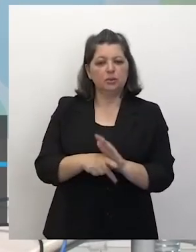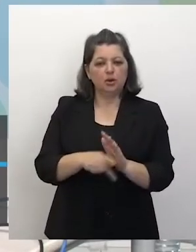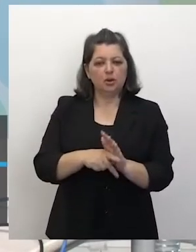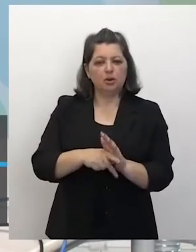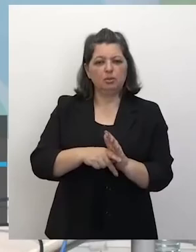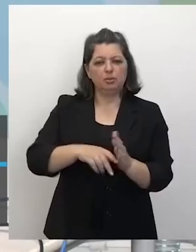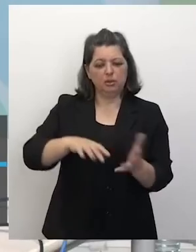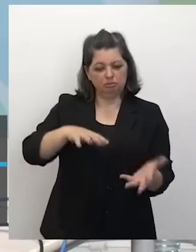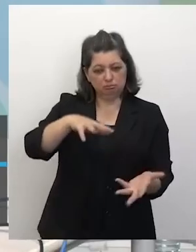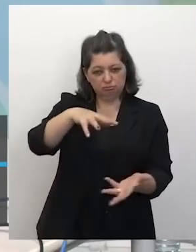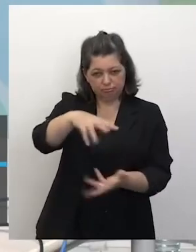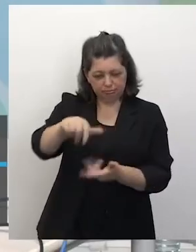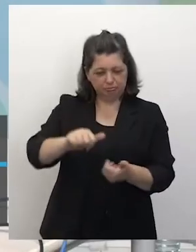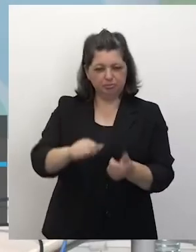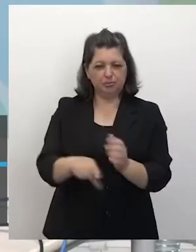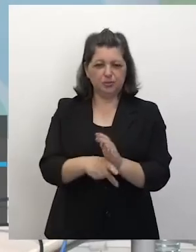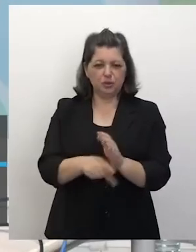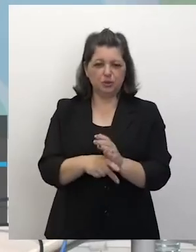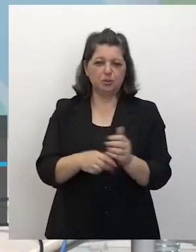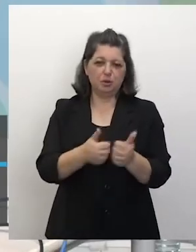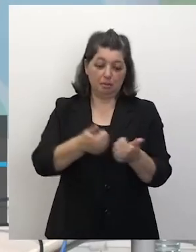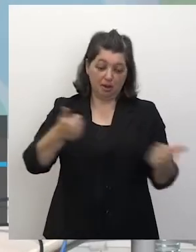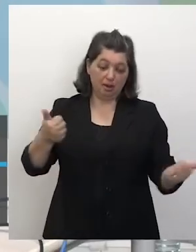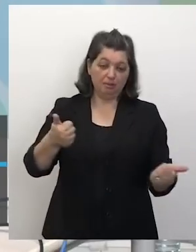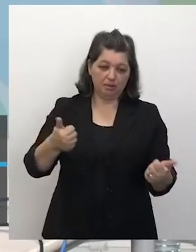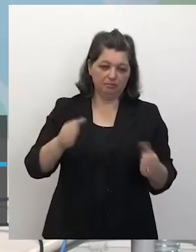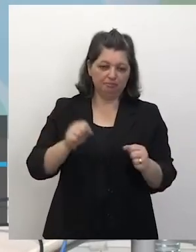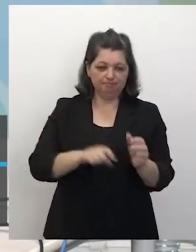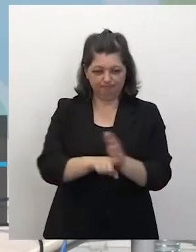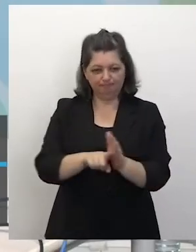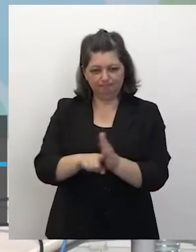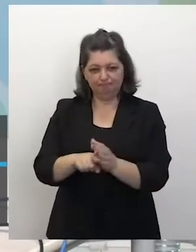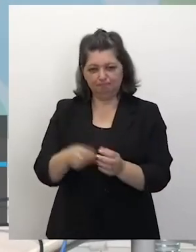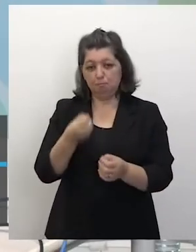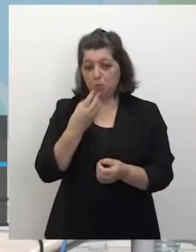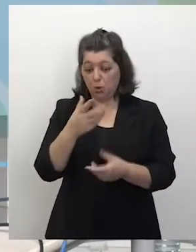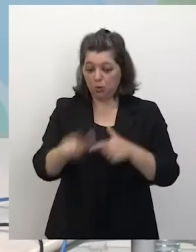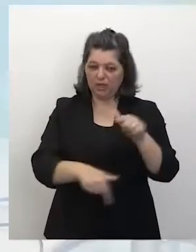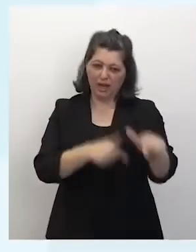sua região, explorem mais essa questão aí da cartografia. Bom trabalho